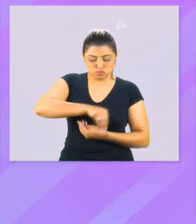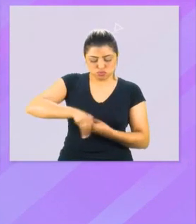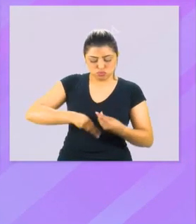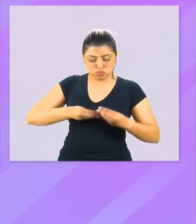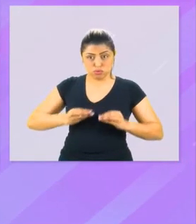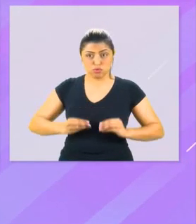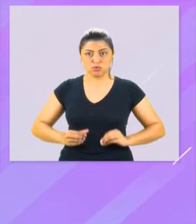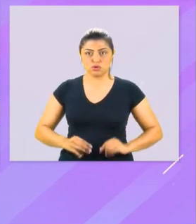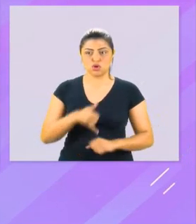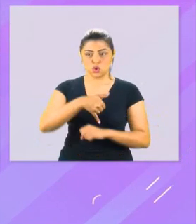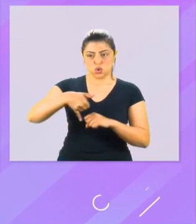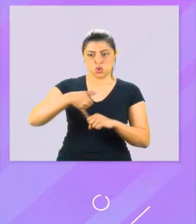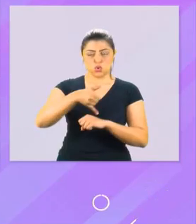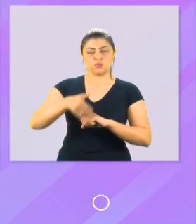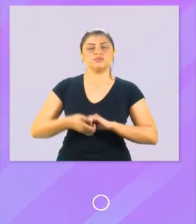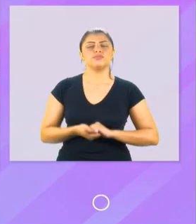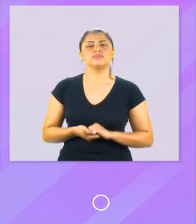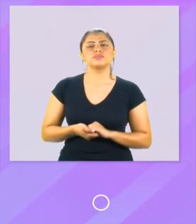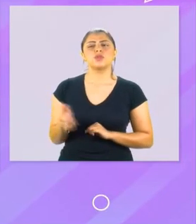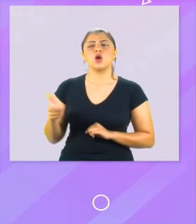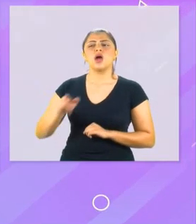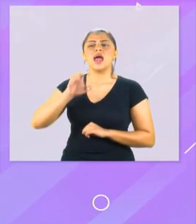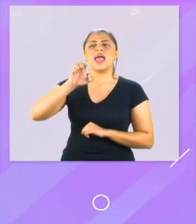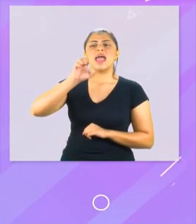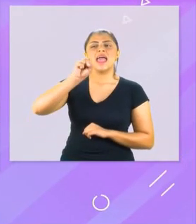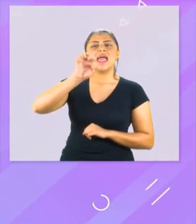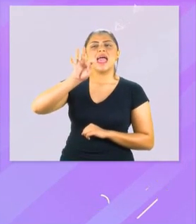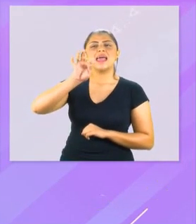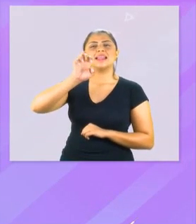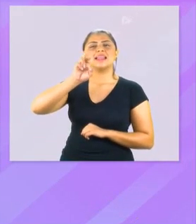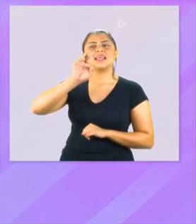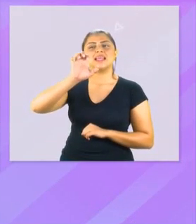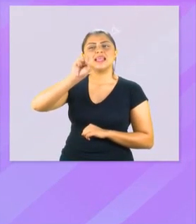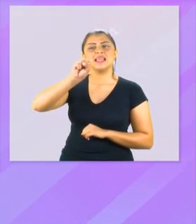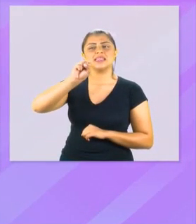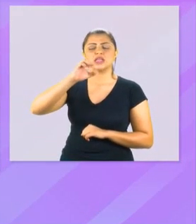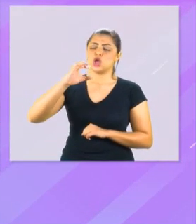dessas gorduras. Os ésteres de colesterila, eles